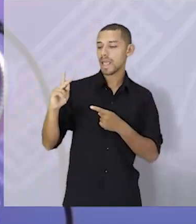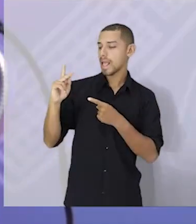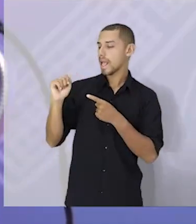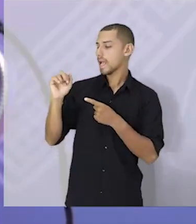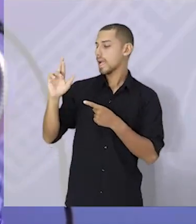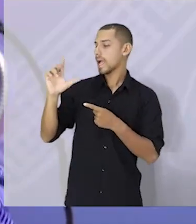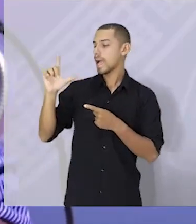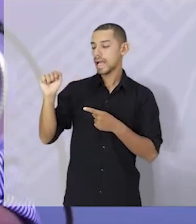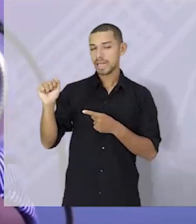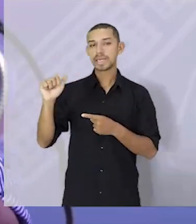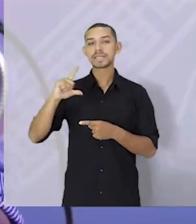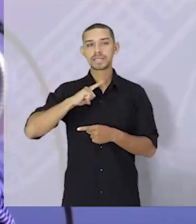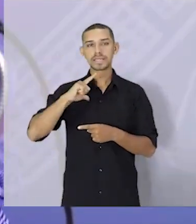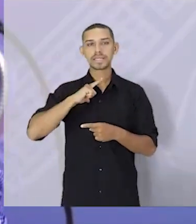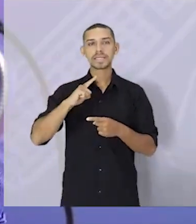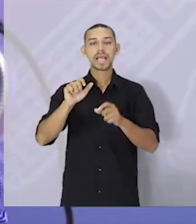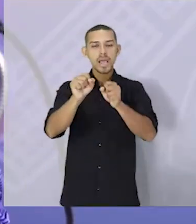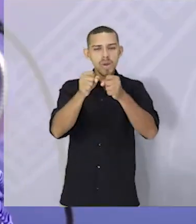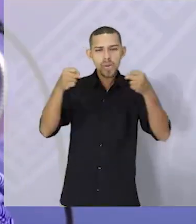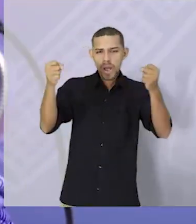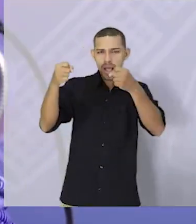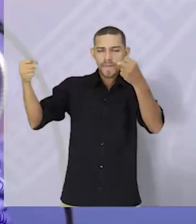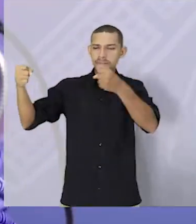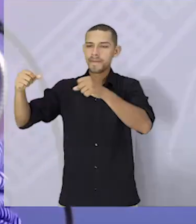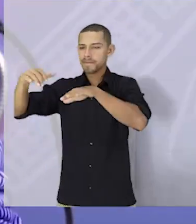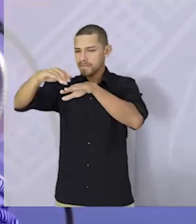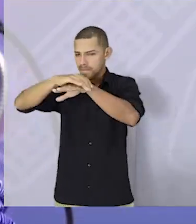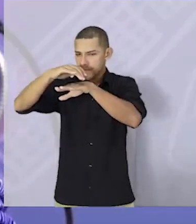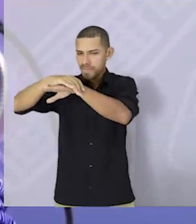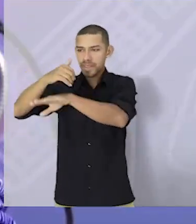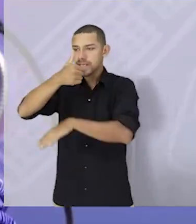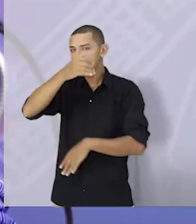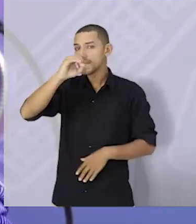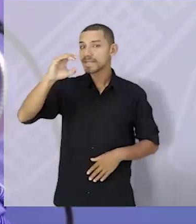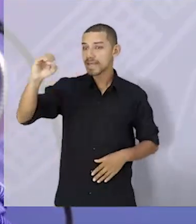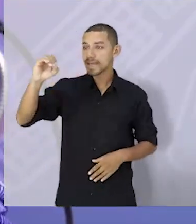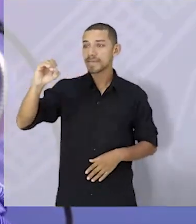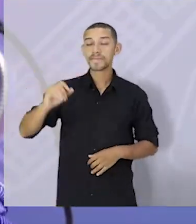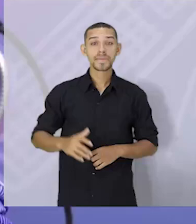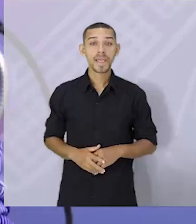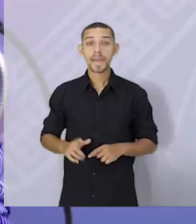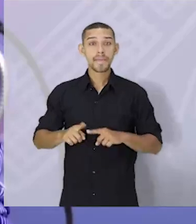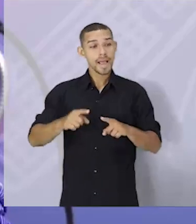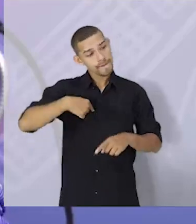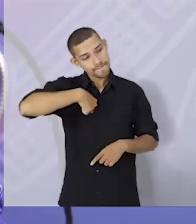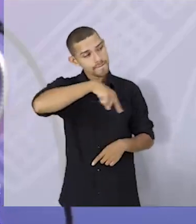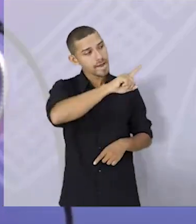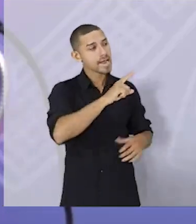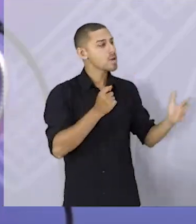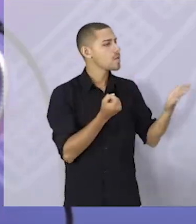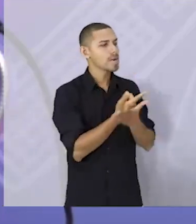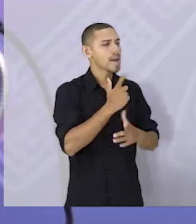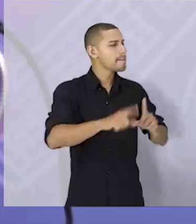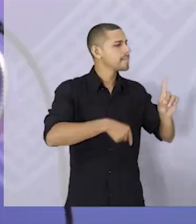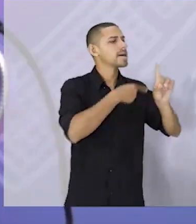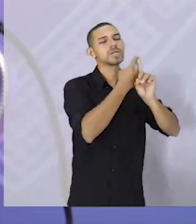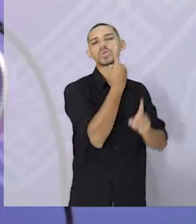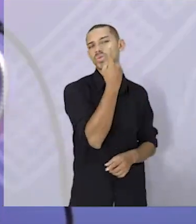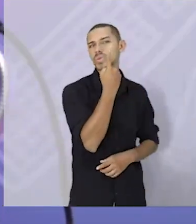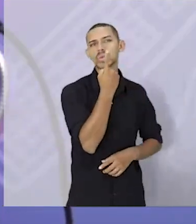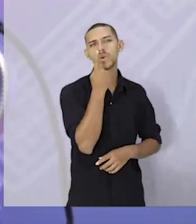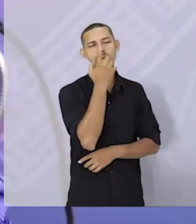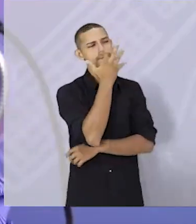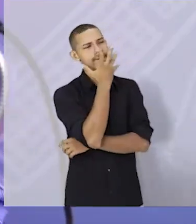um guarda-roupa com 100 pares de sapatos. Mas ela vai lá comprar mais um porque ela olhou que está